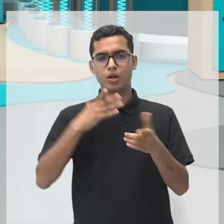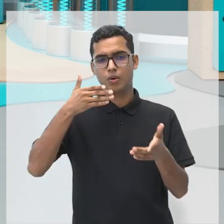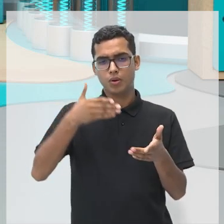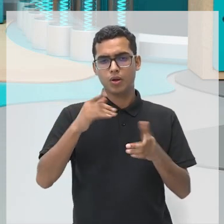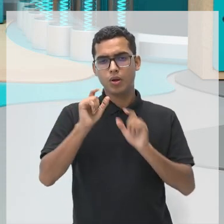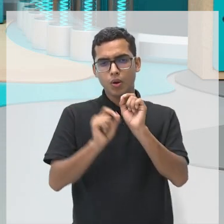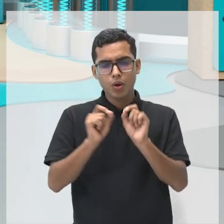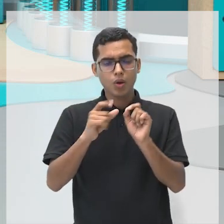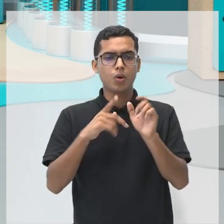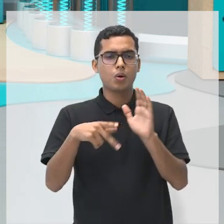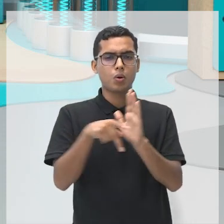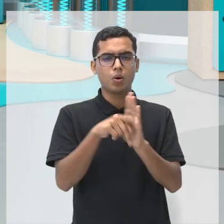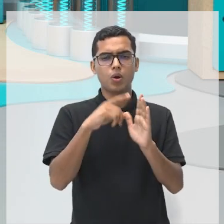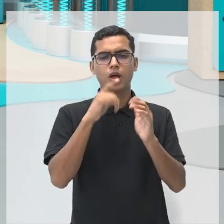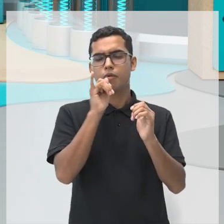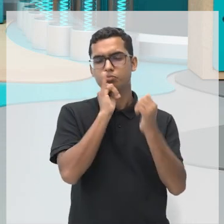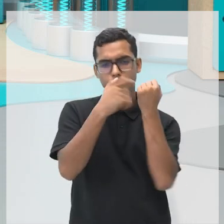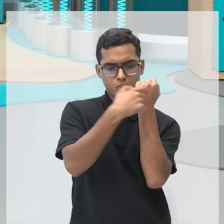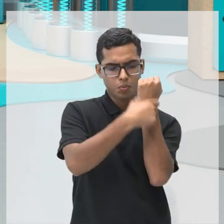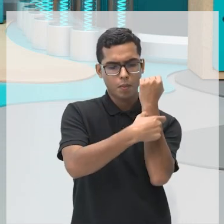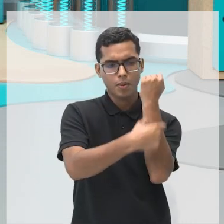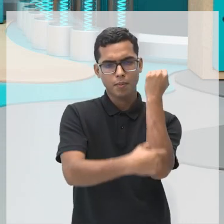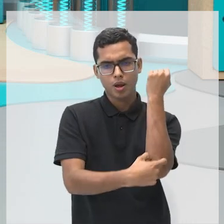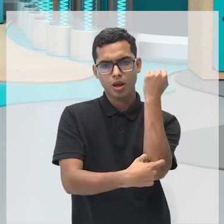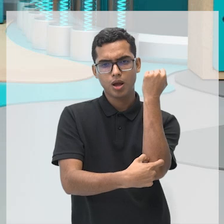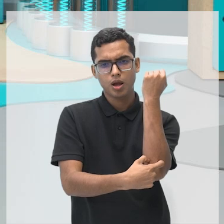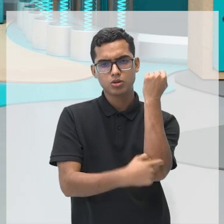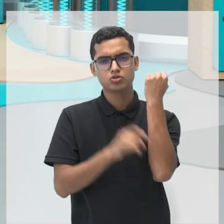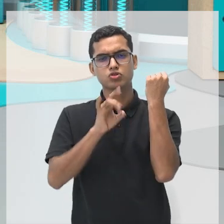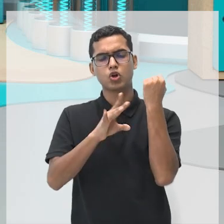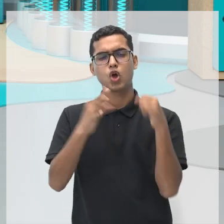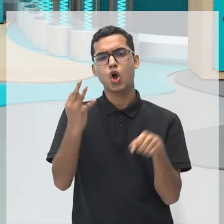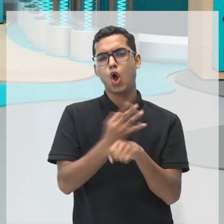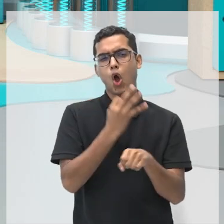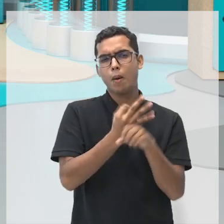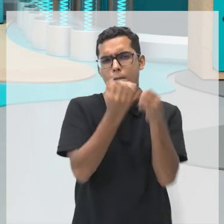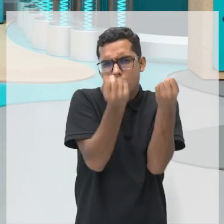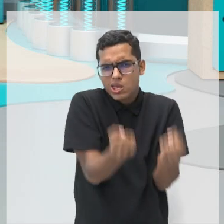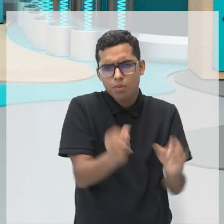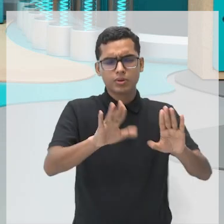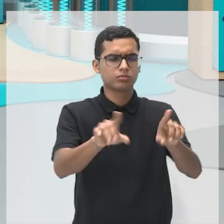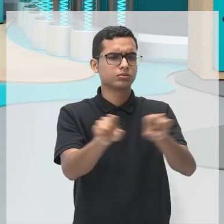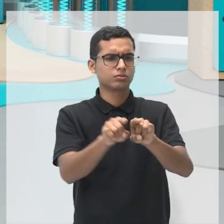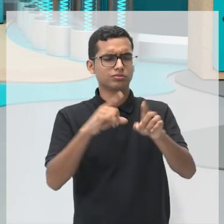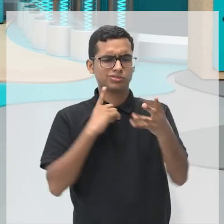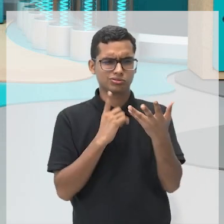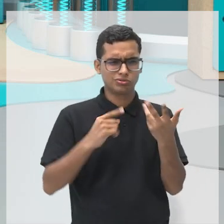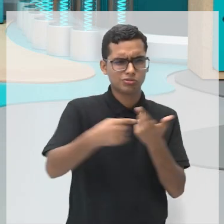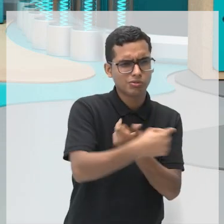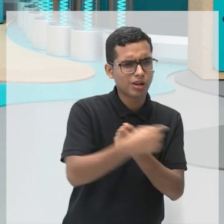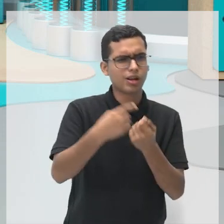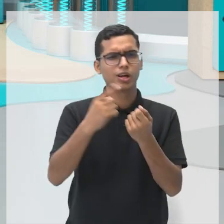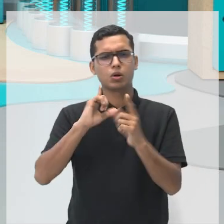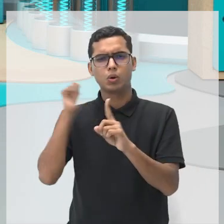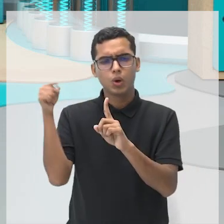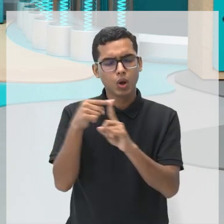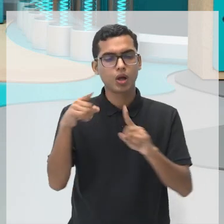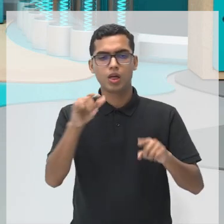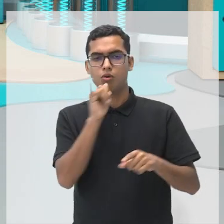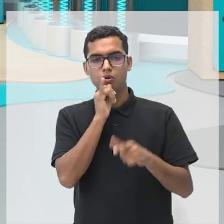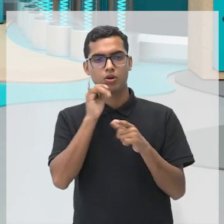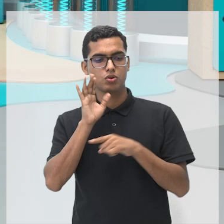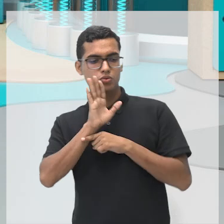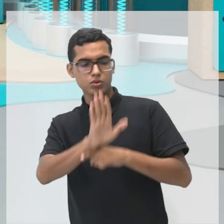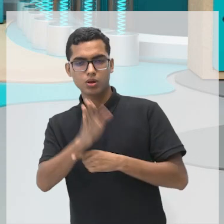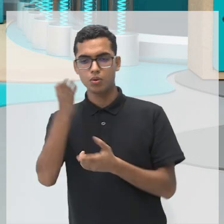muito raso a gente dizer que ela vai só suportar cargas. Não, ela vai ter todas essas funções de ajudar no equilíbrio,